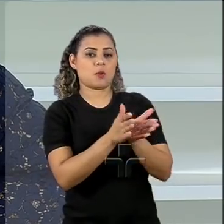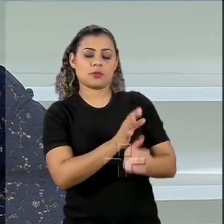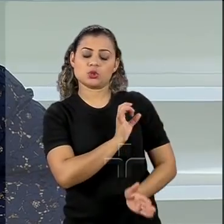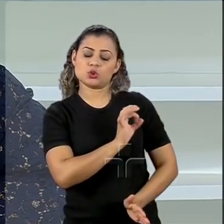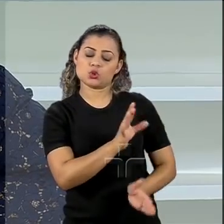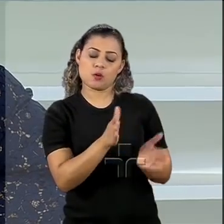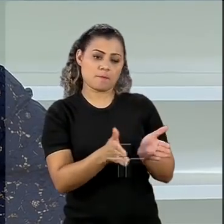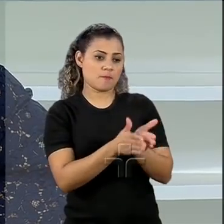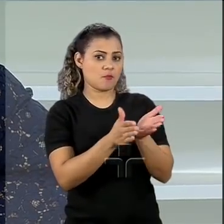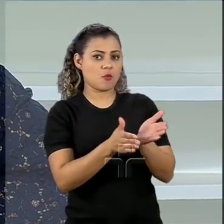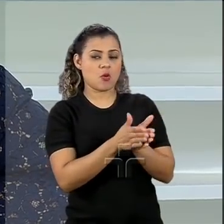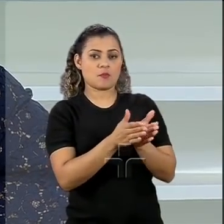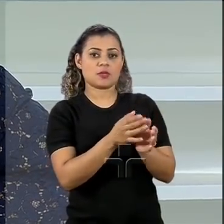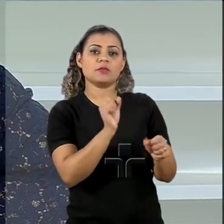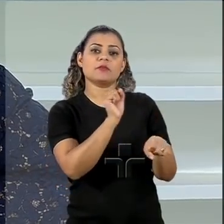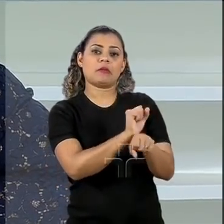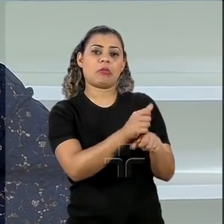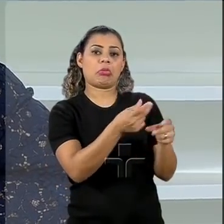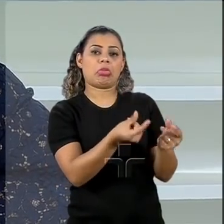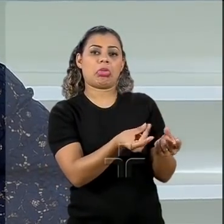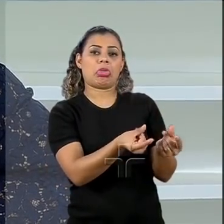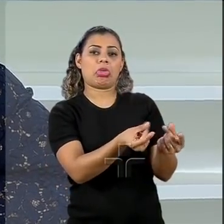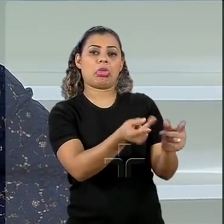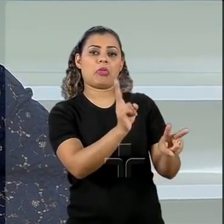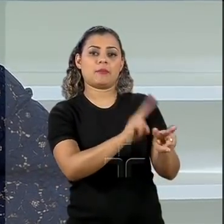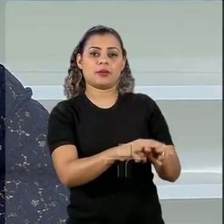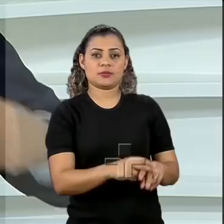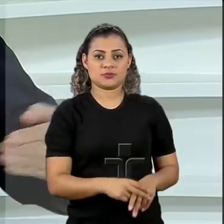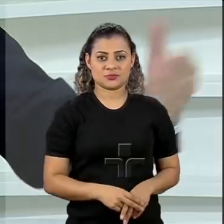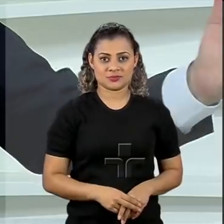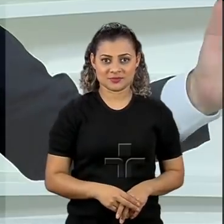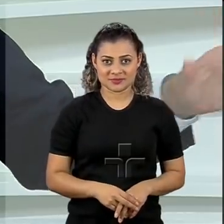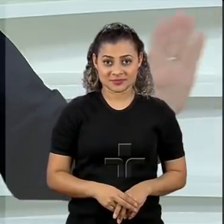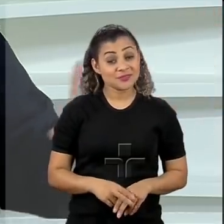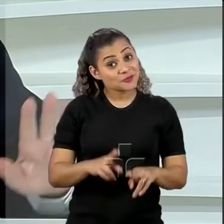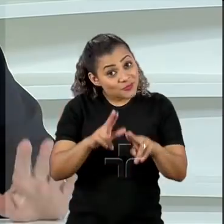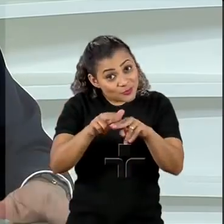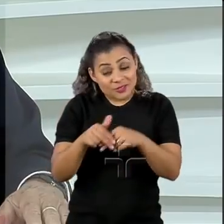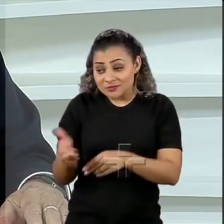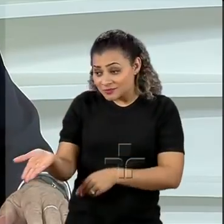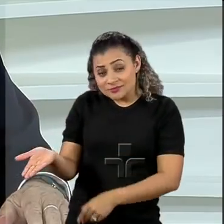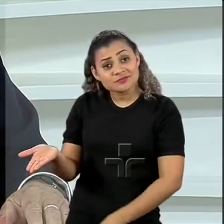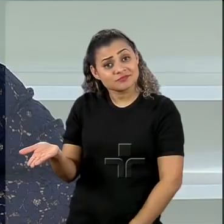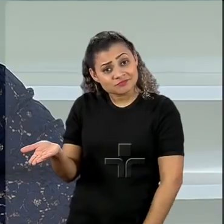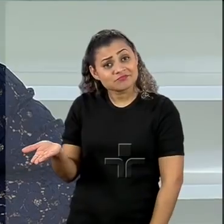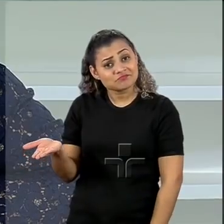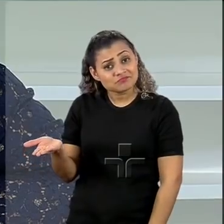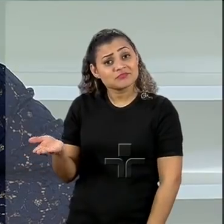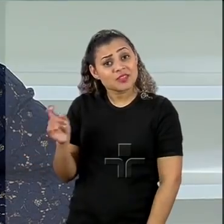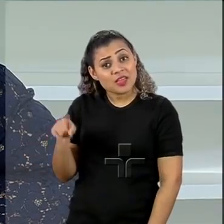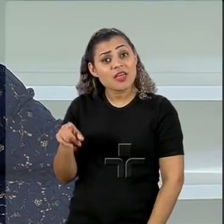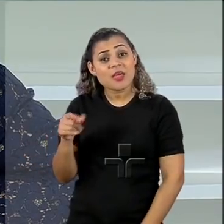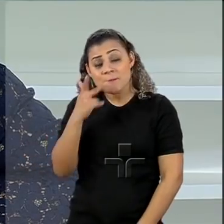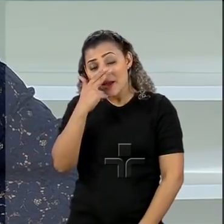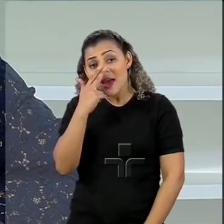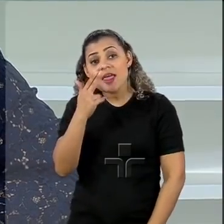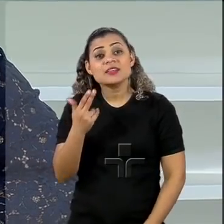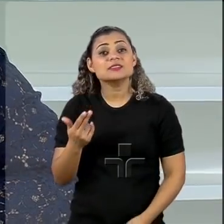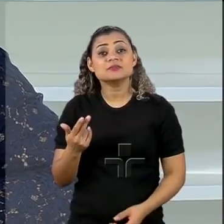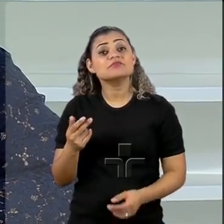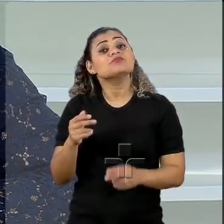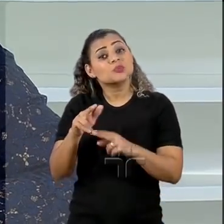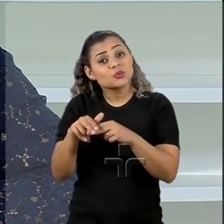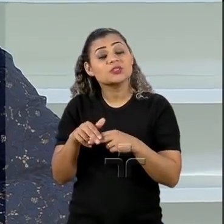que fica na prisão. Exatamente. No mutirão esse trabalho foi carcerário, interrompido. esta é a